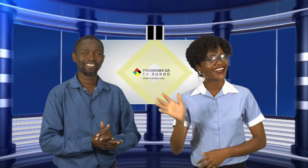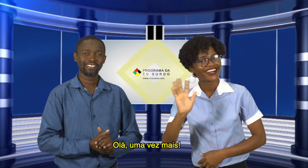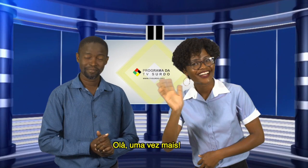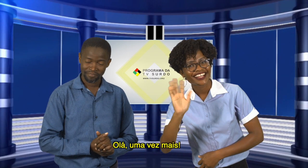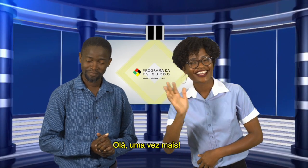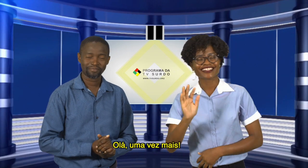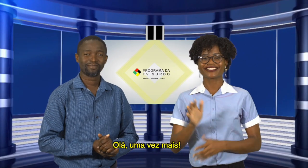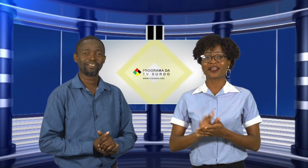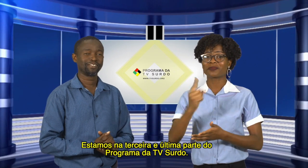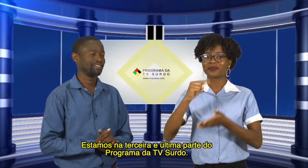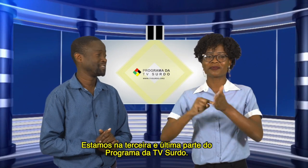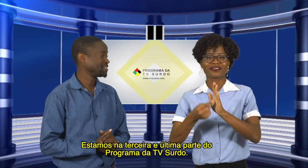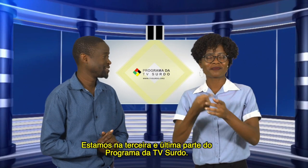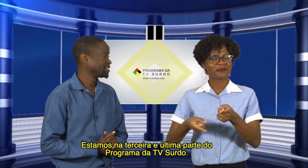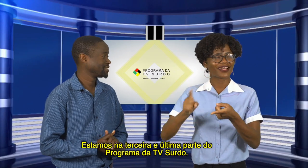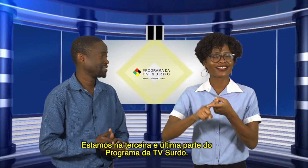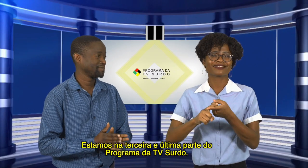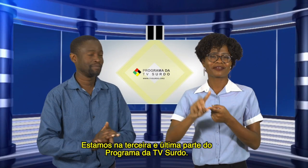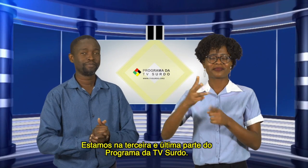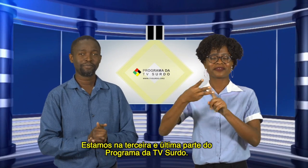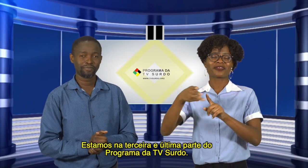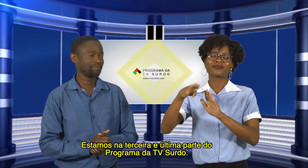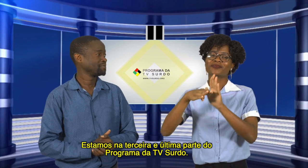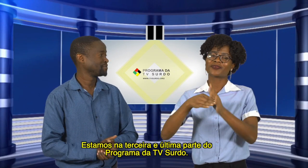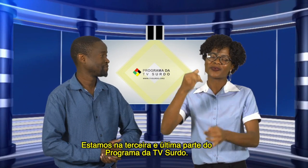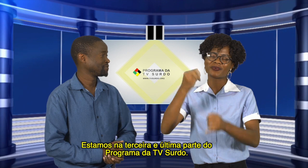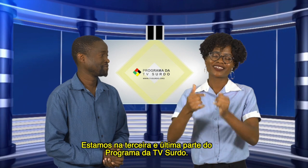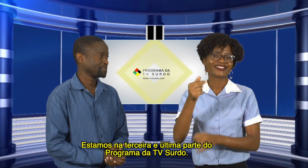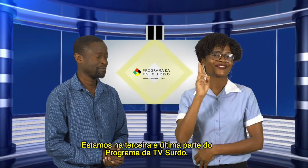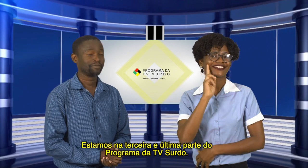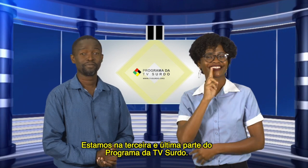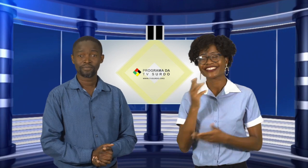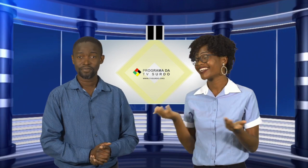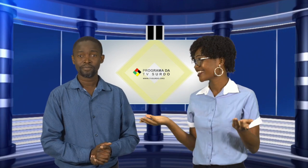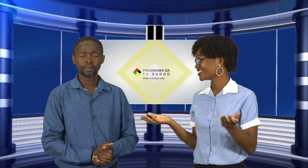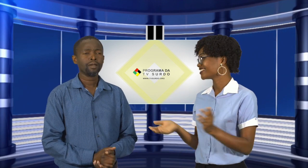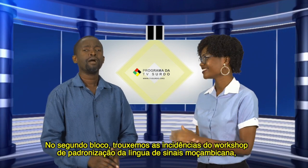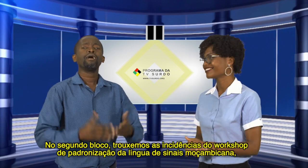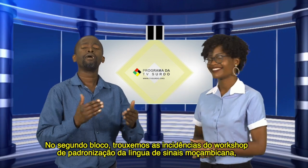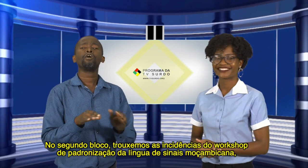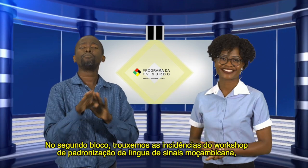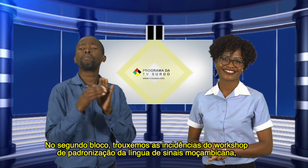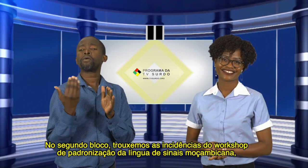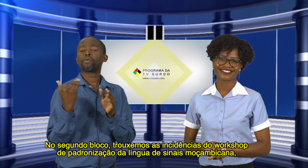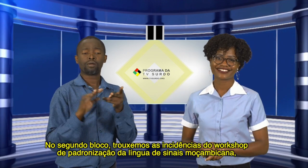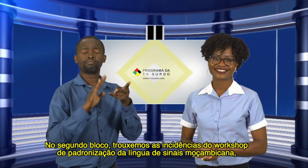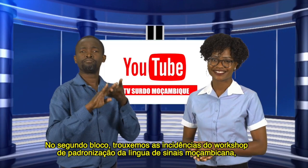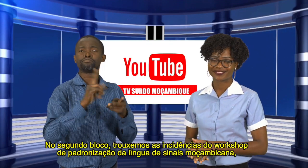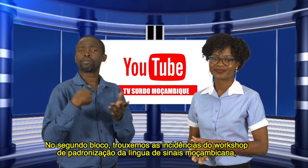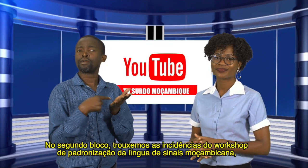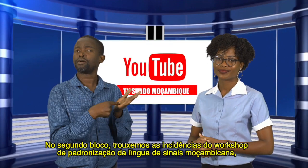Olá, uma vez mais. Estamos na terceira e última parte do programa da TV Surdo. No segundo bloco,